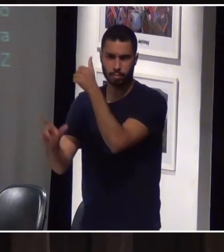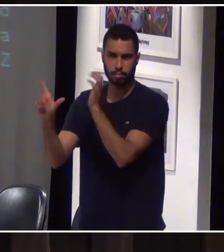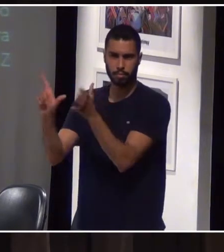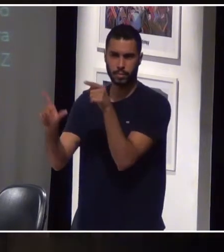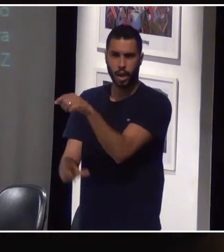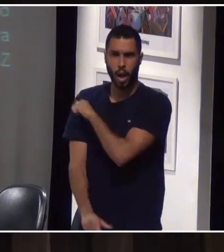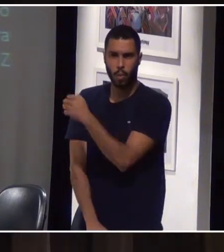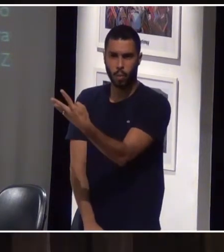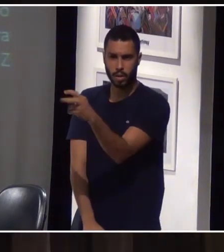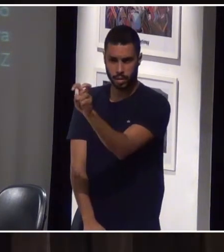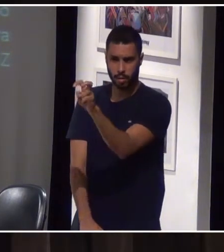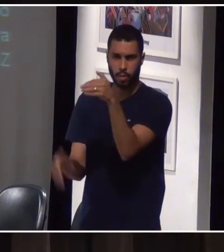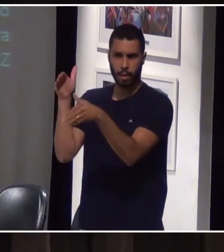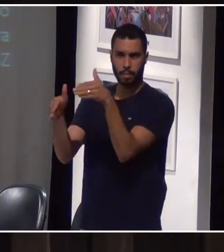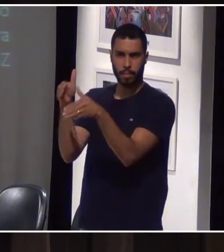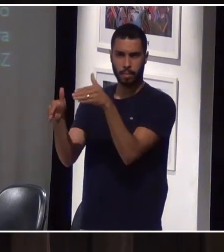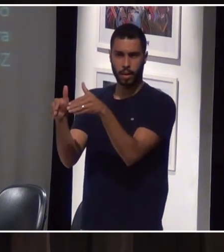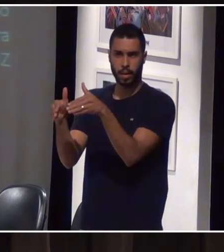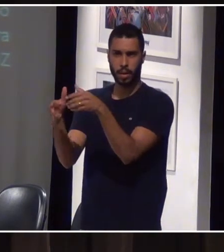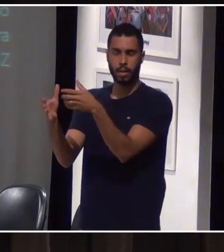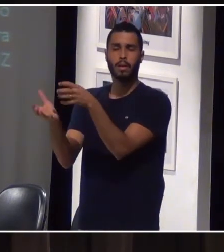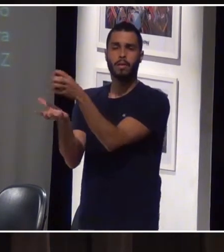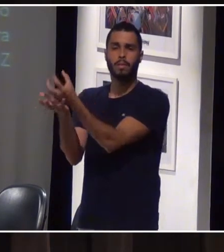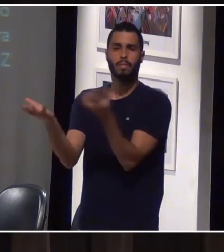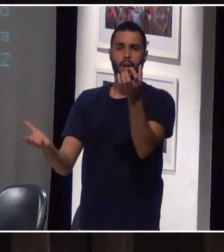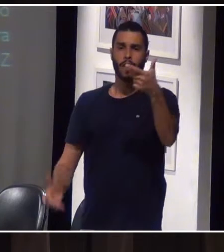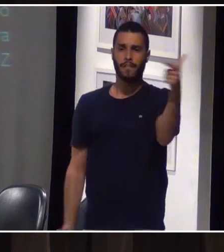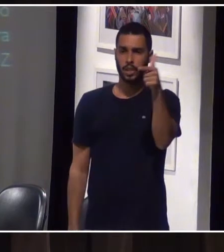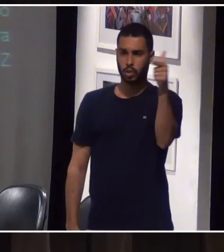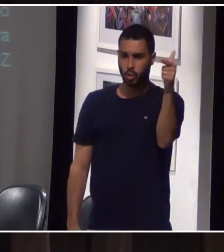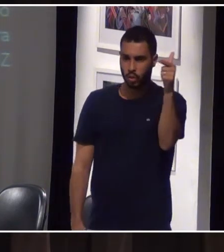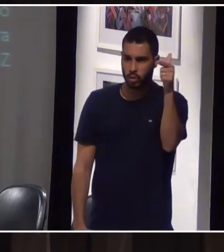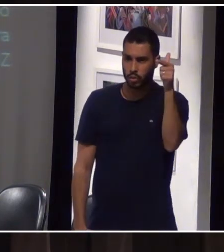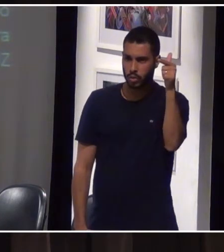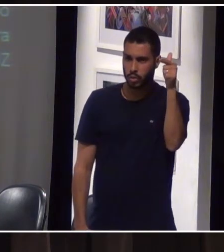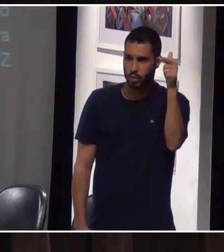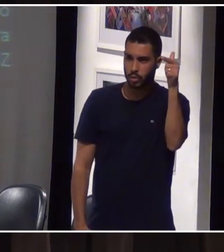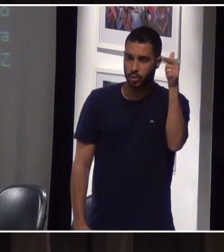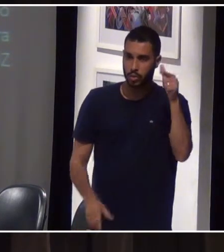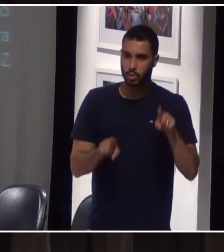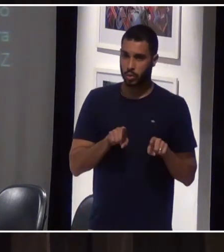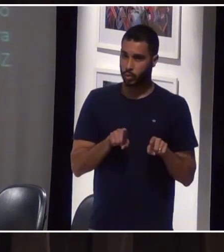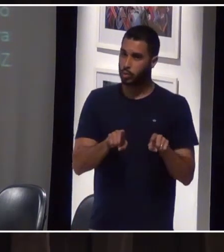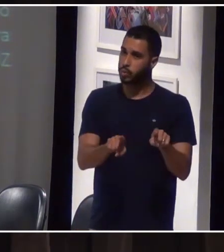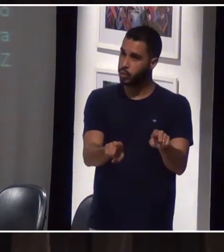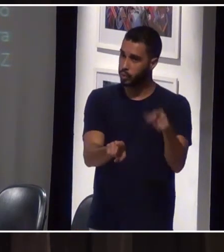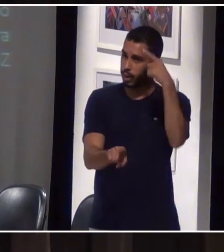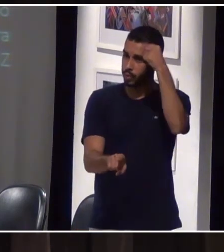45 alunos egressos, 22 estavam fazendo uma segunda